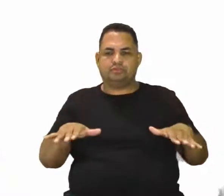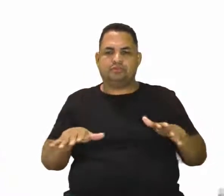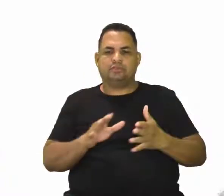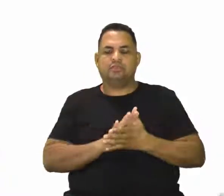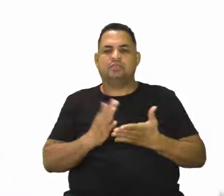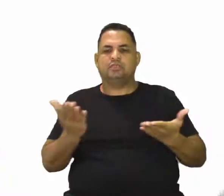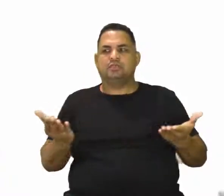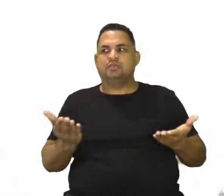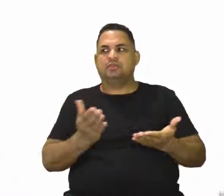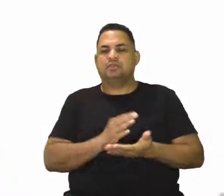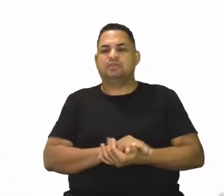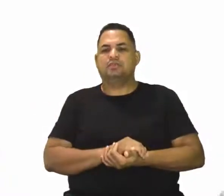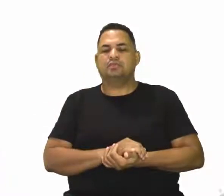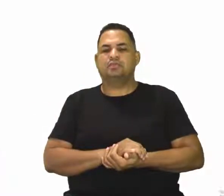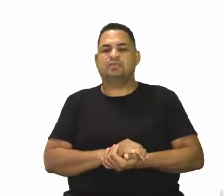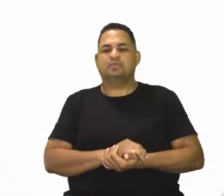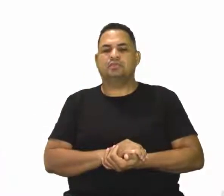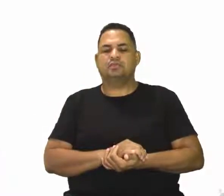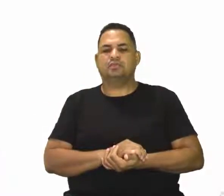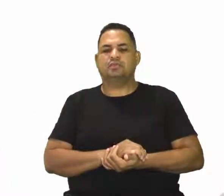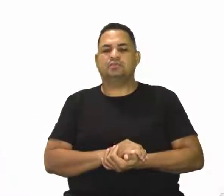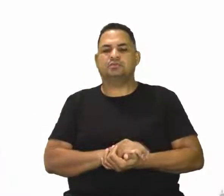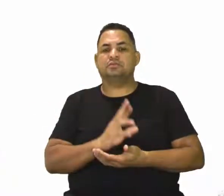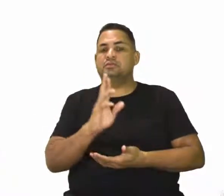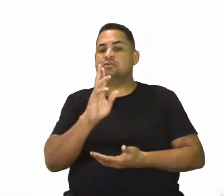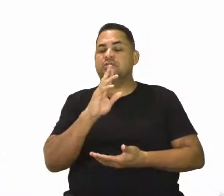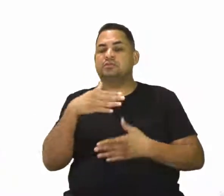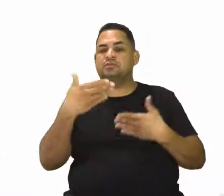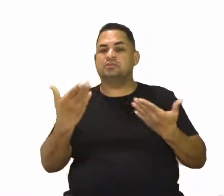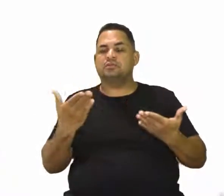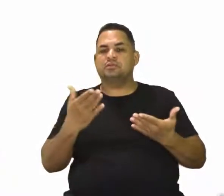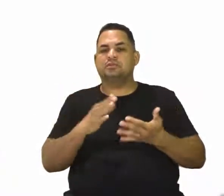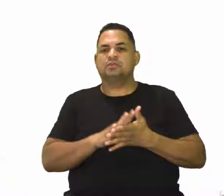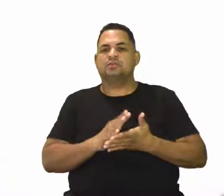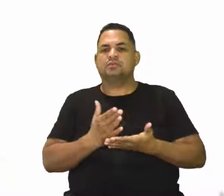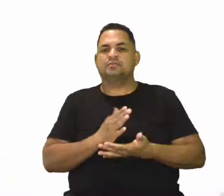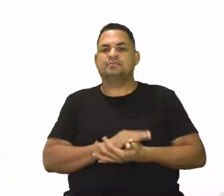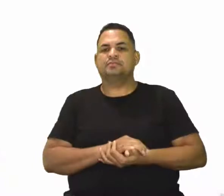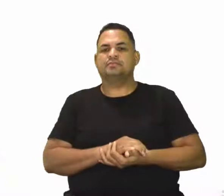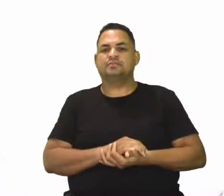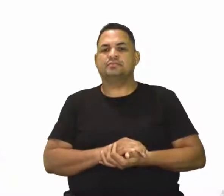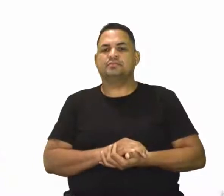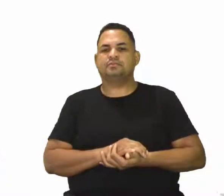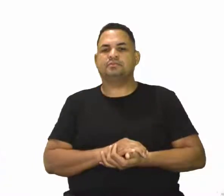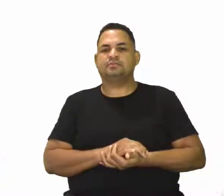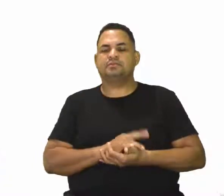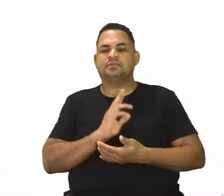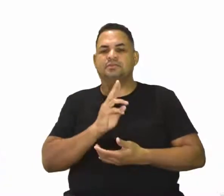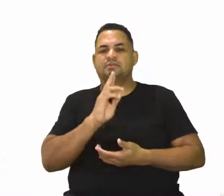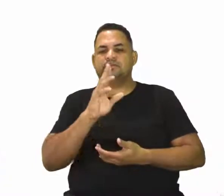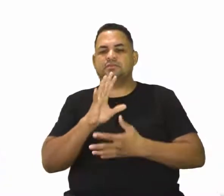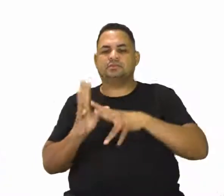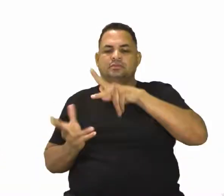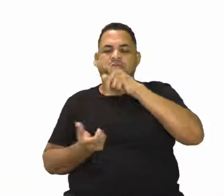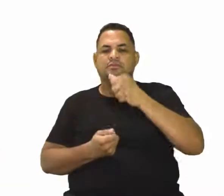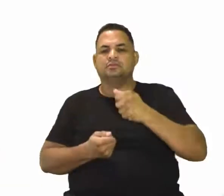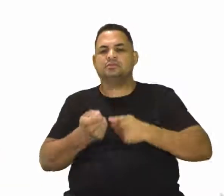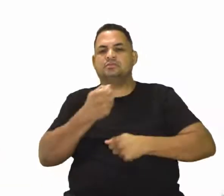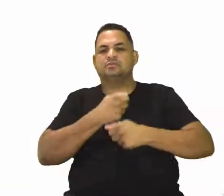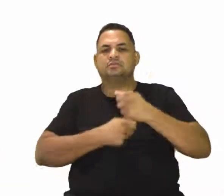E com isso, é tudo resultado desse processo